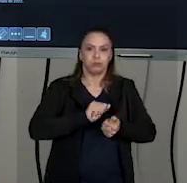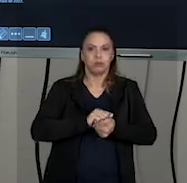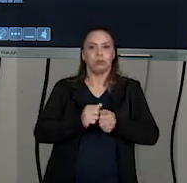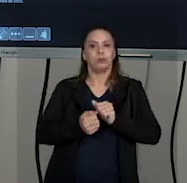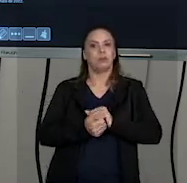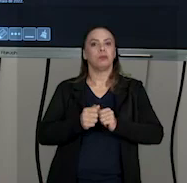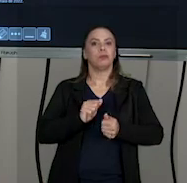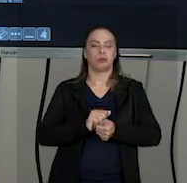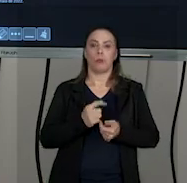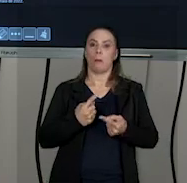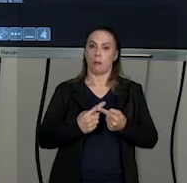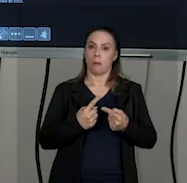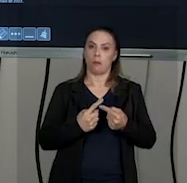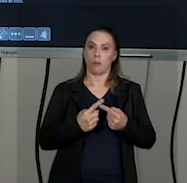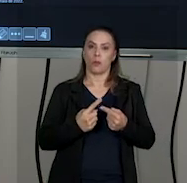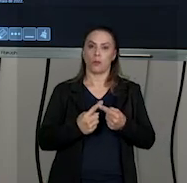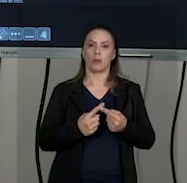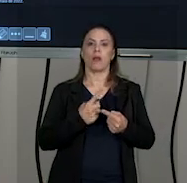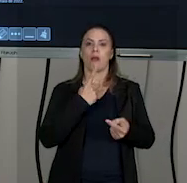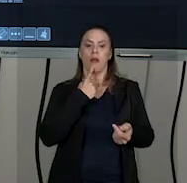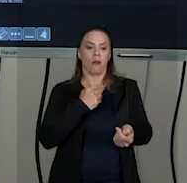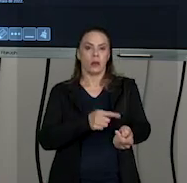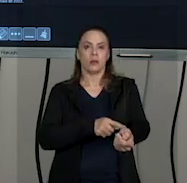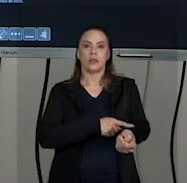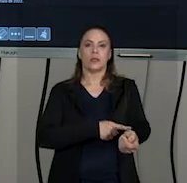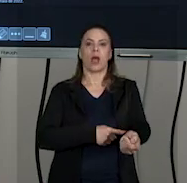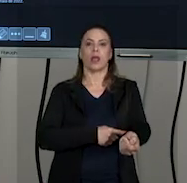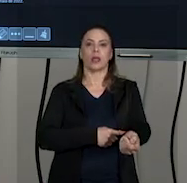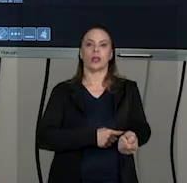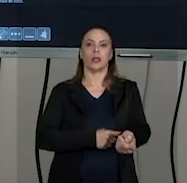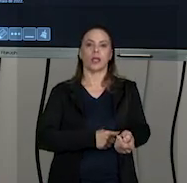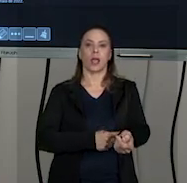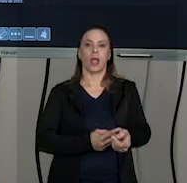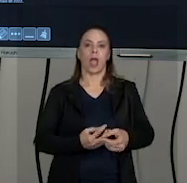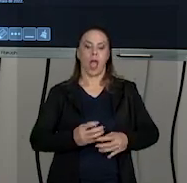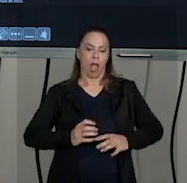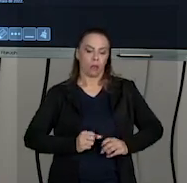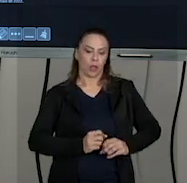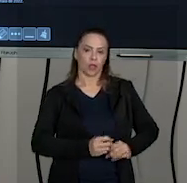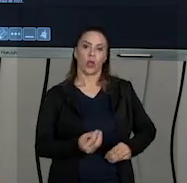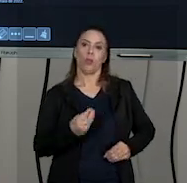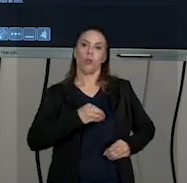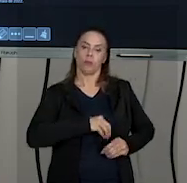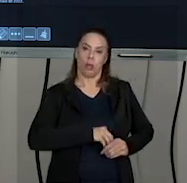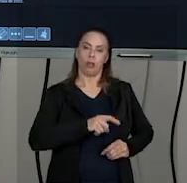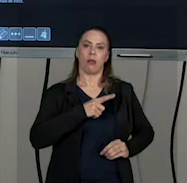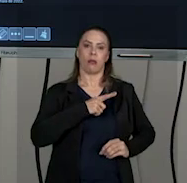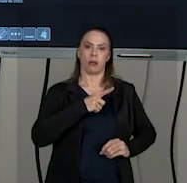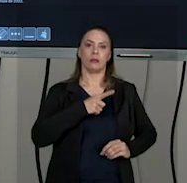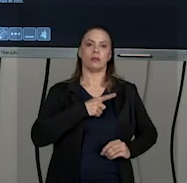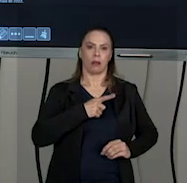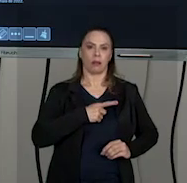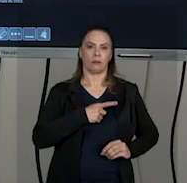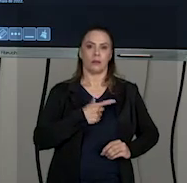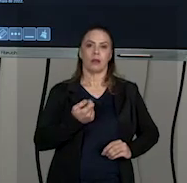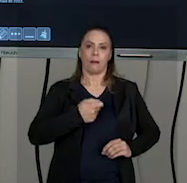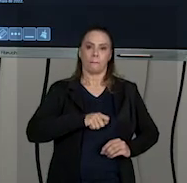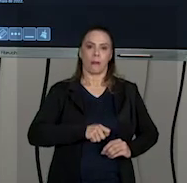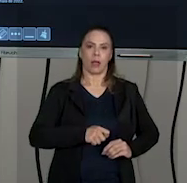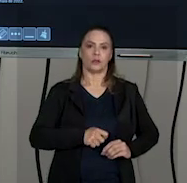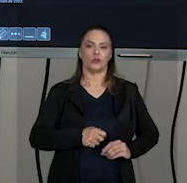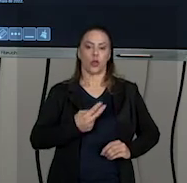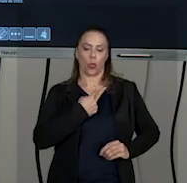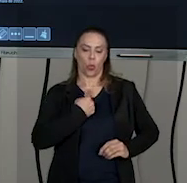também para o corpo. Como eu falei, ele está liberando CO2 quando ele está saindo do tecido. Não